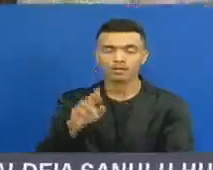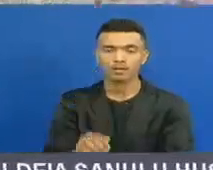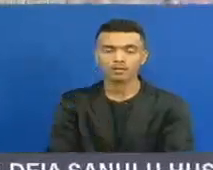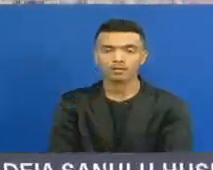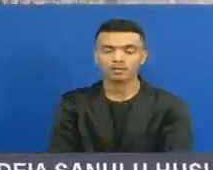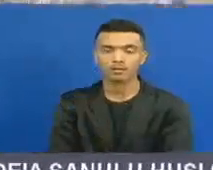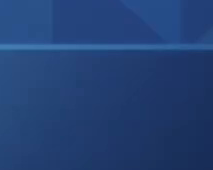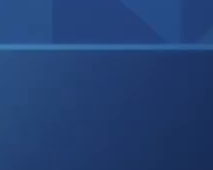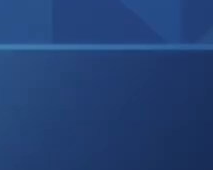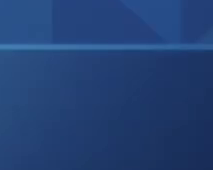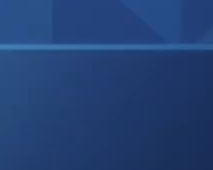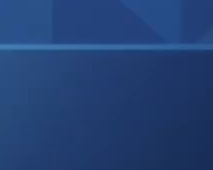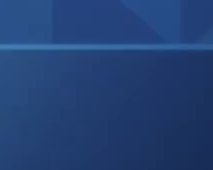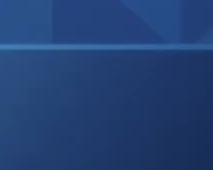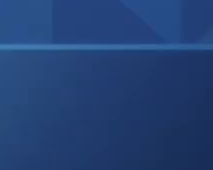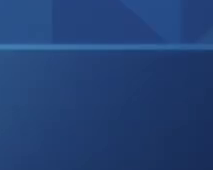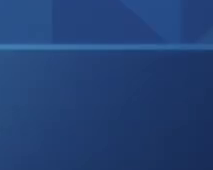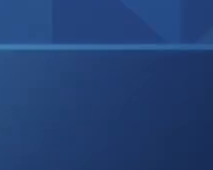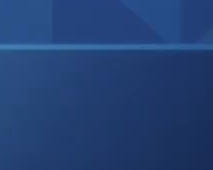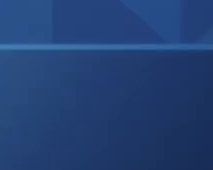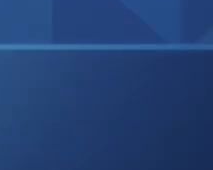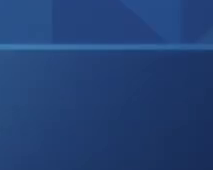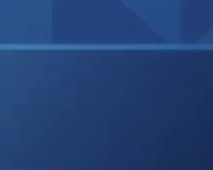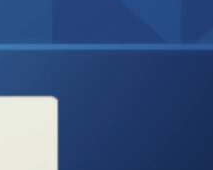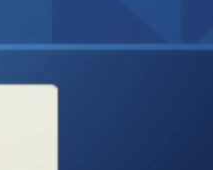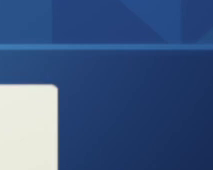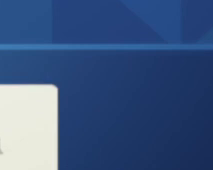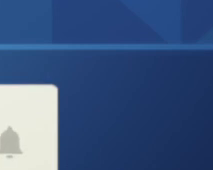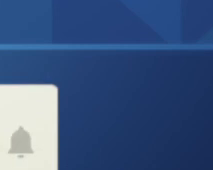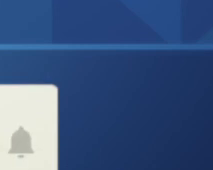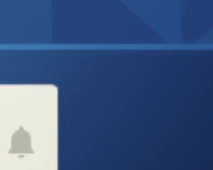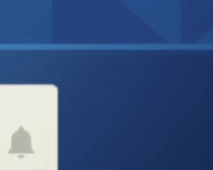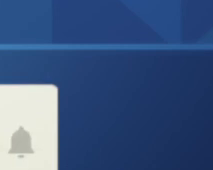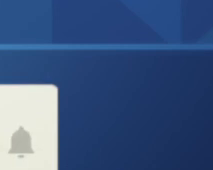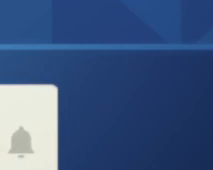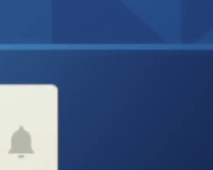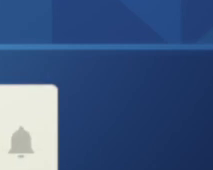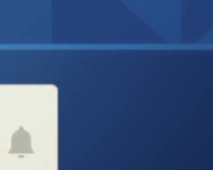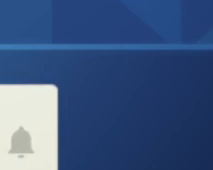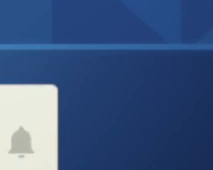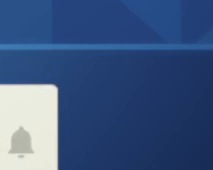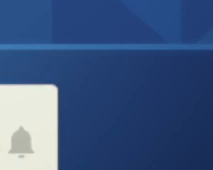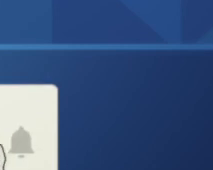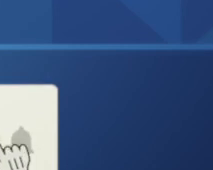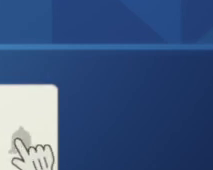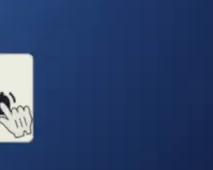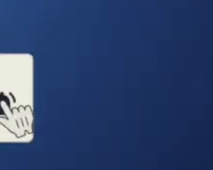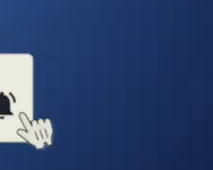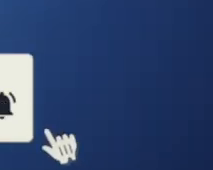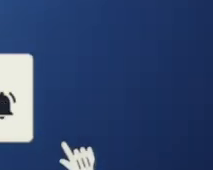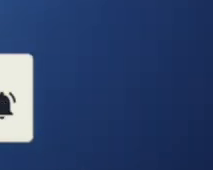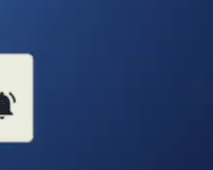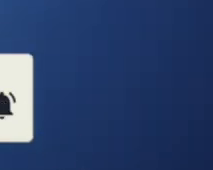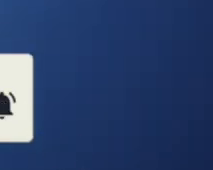ba RTTL. Hai, telespectadores, atu hetan informasan aktuais no faktuais, keta lua inskreva.